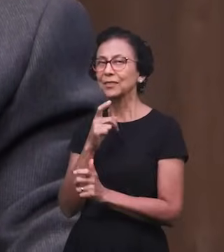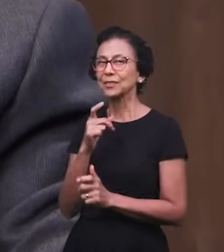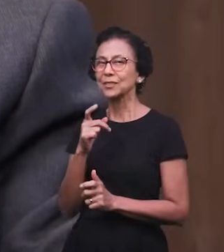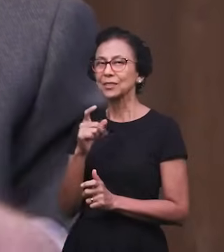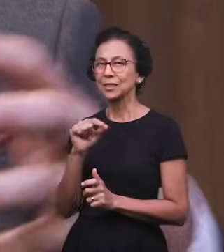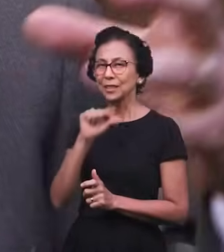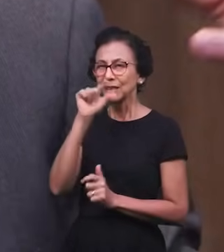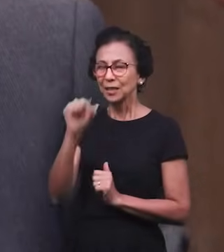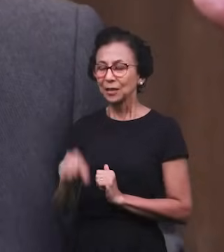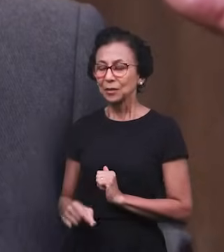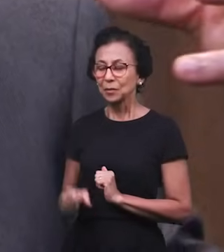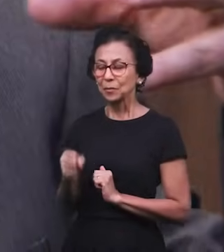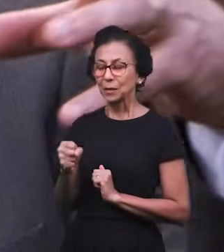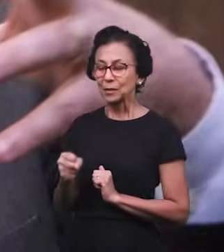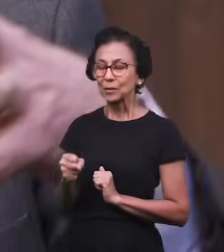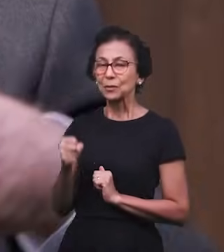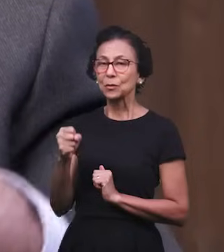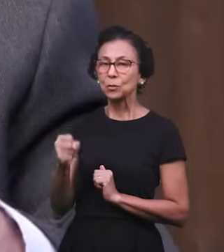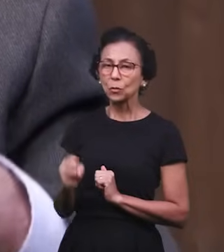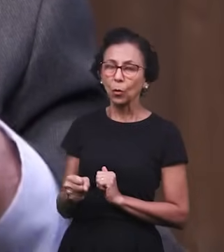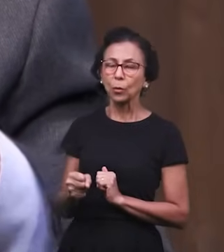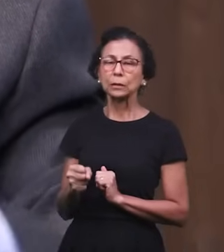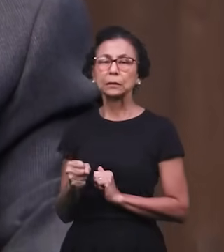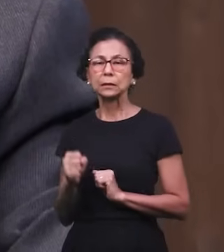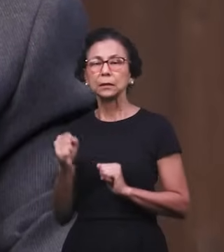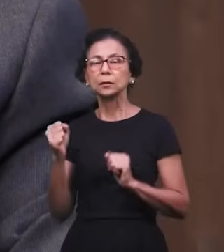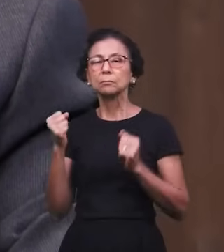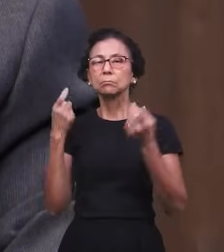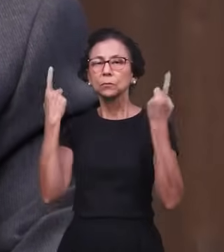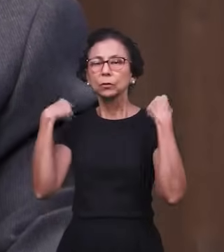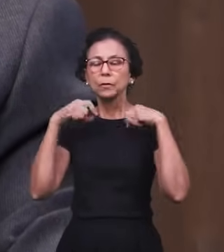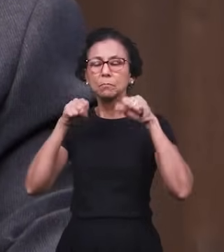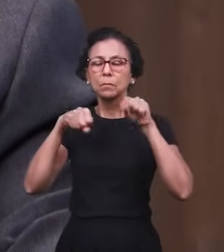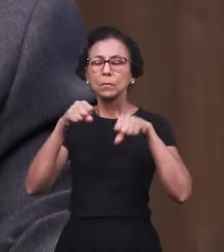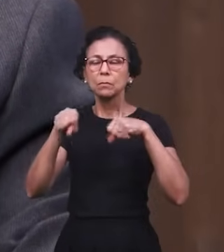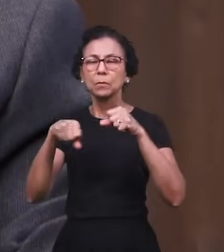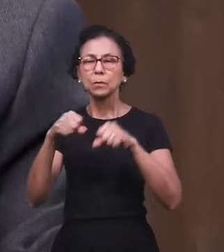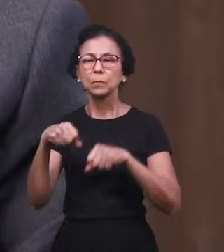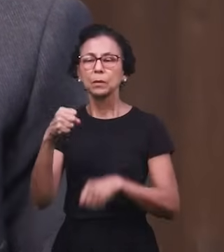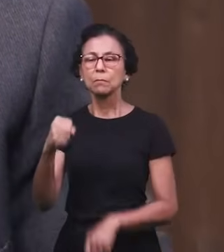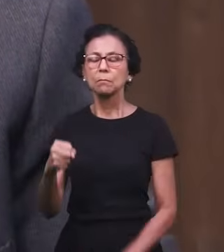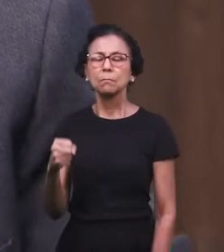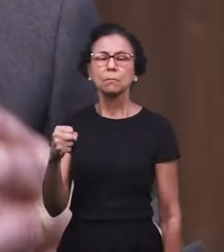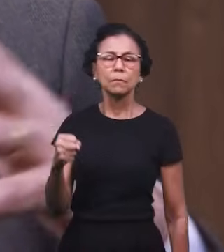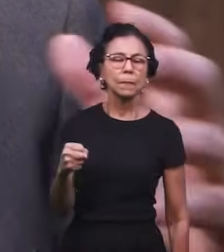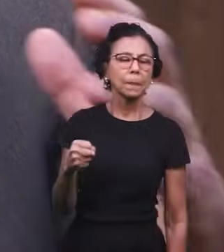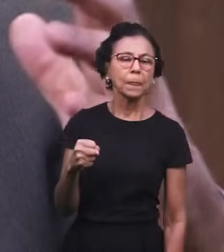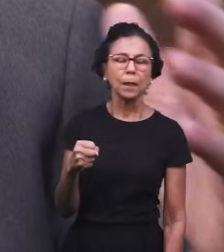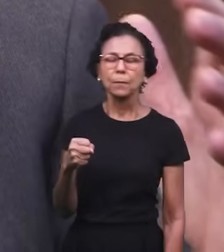anjo ali, e a miríade de anjos veio e louvou ao Senhor ali por aquele momento. Eles ficaram meio